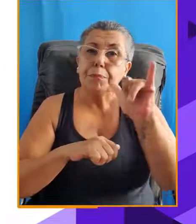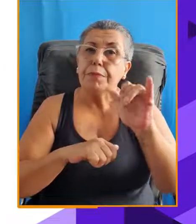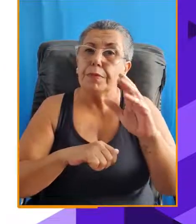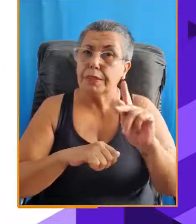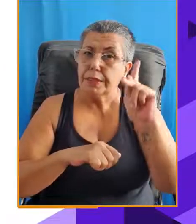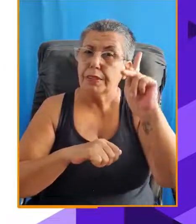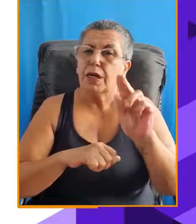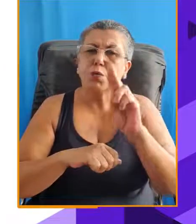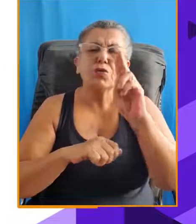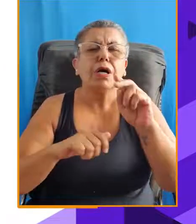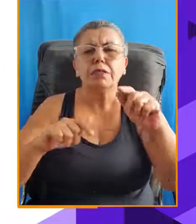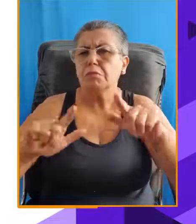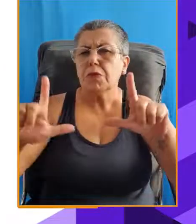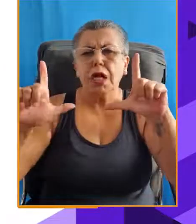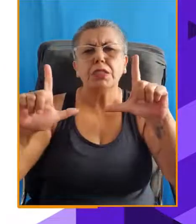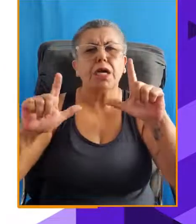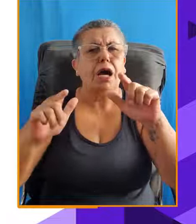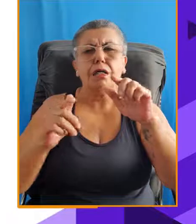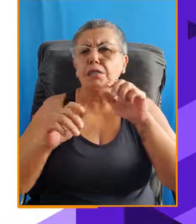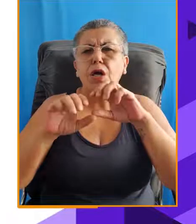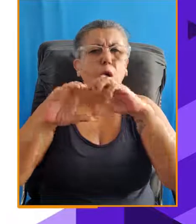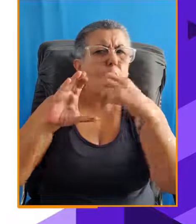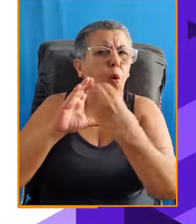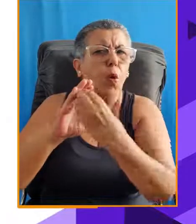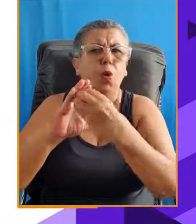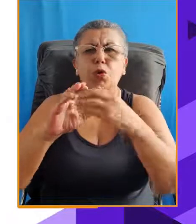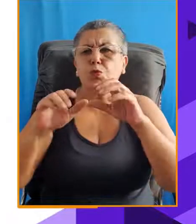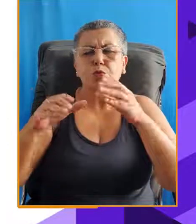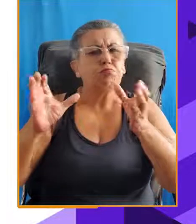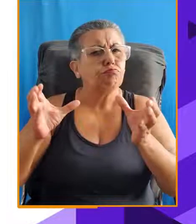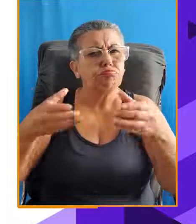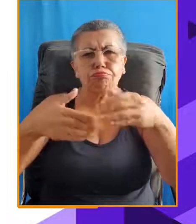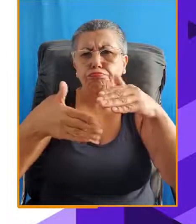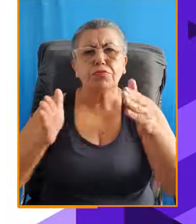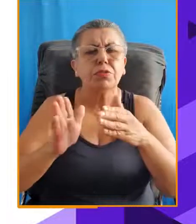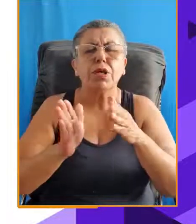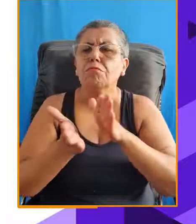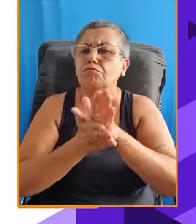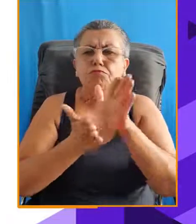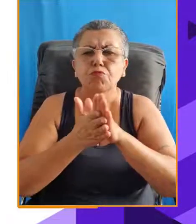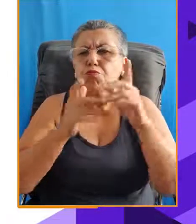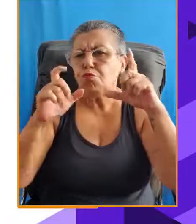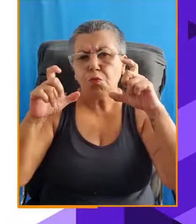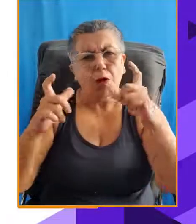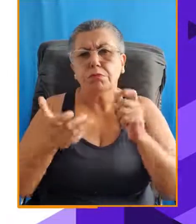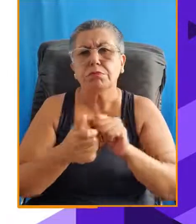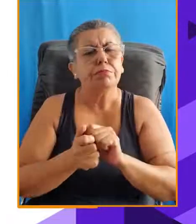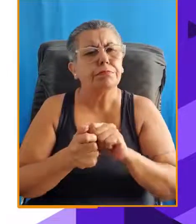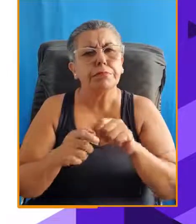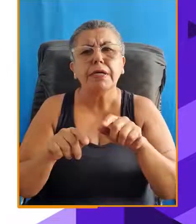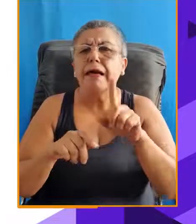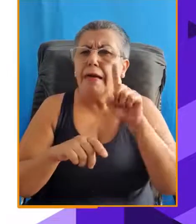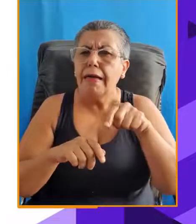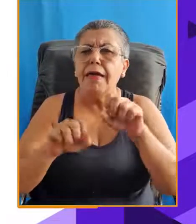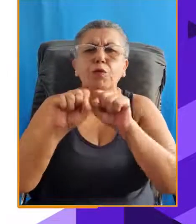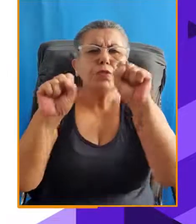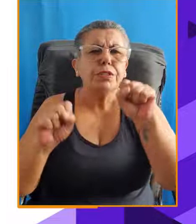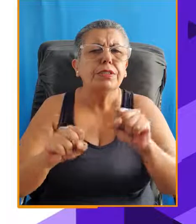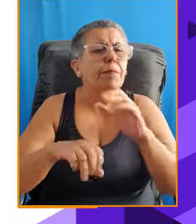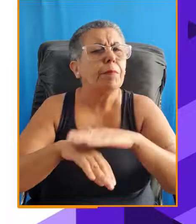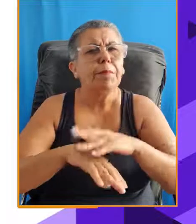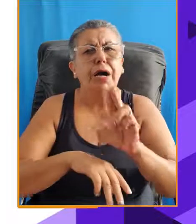cartão de visita, rótulos, embalagens e inclusive fotografias. É sem dúvida o sistema